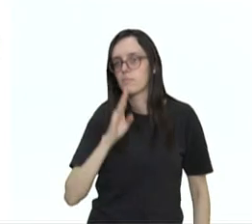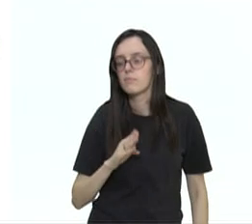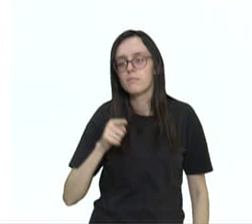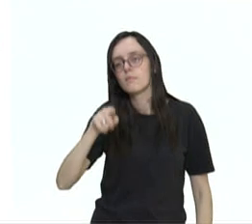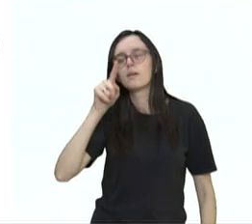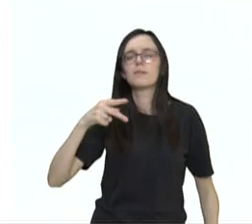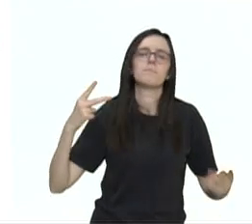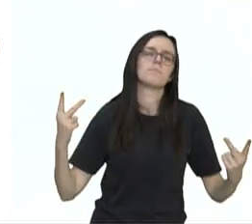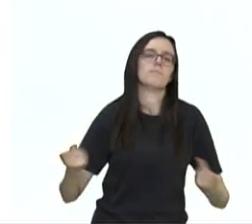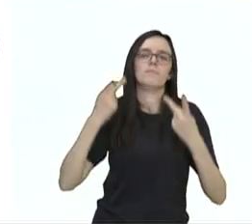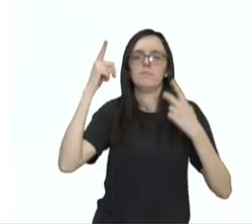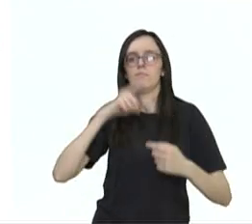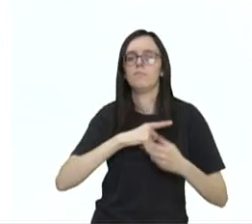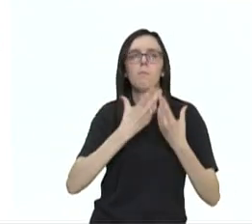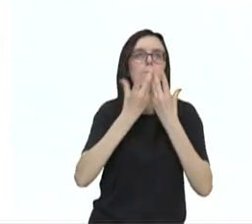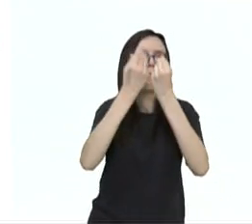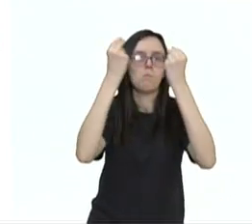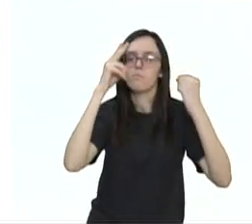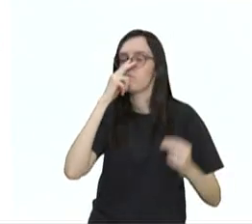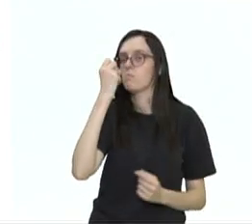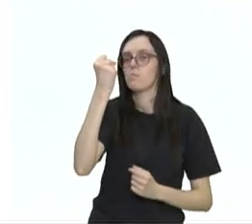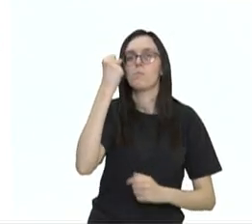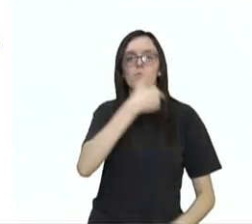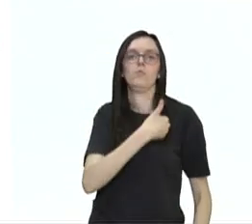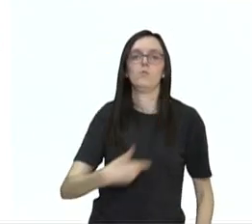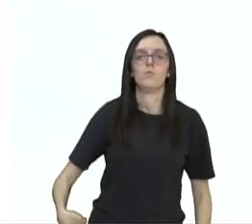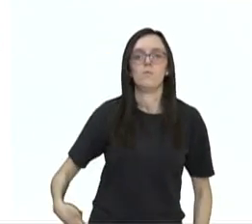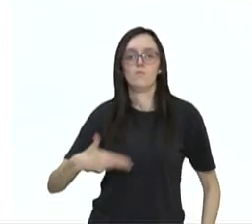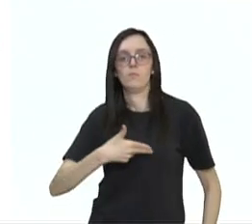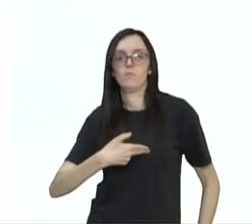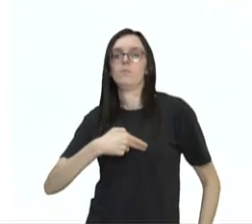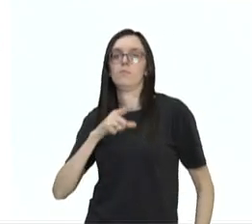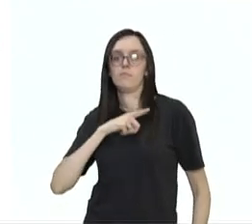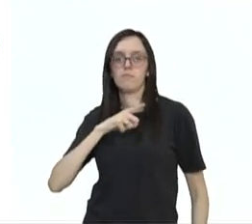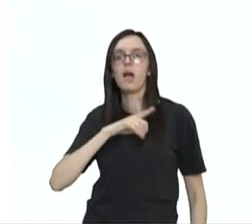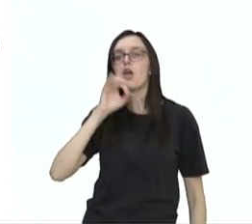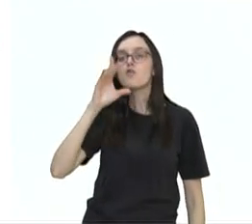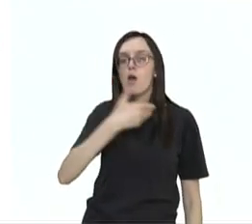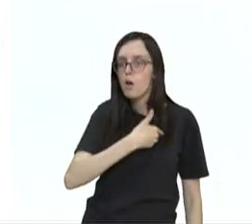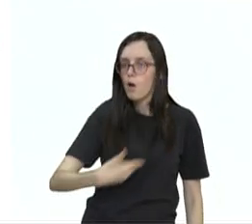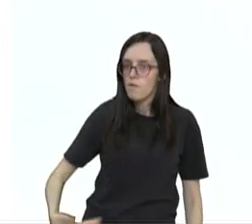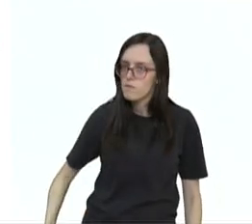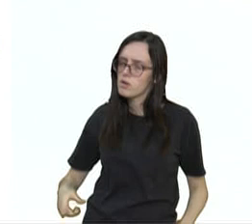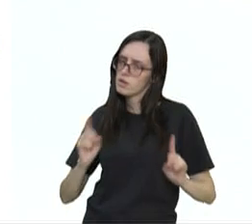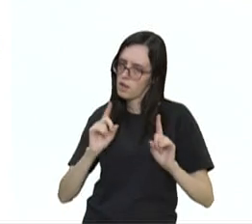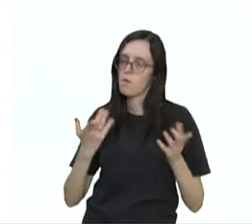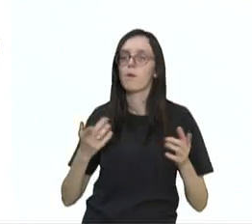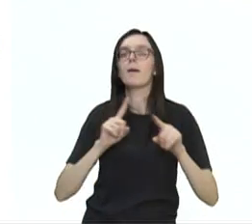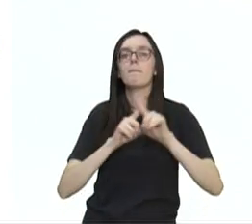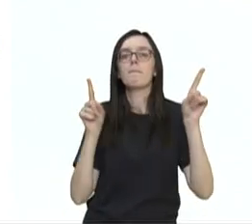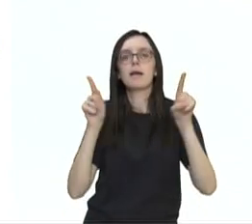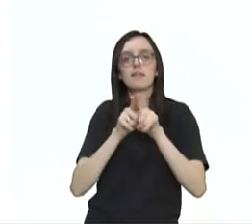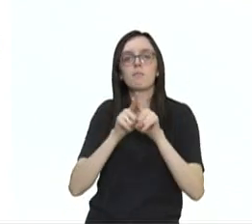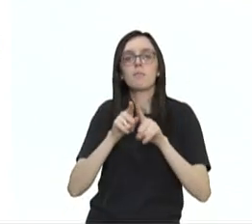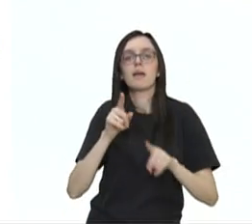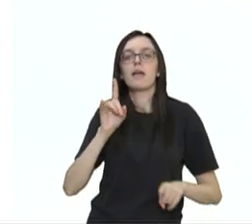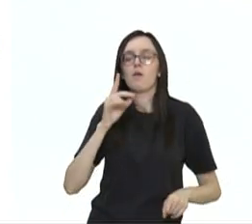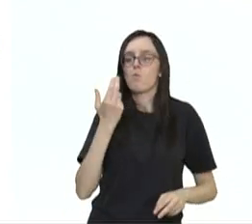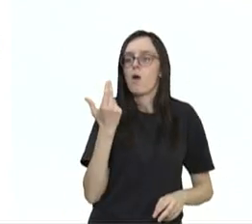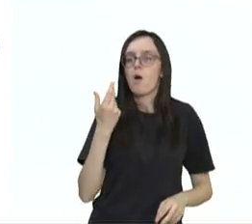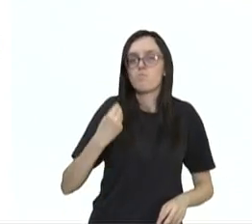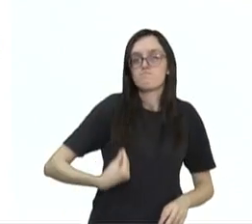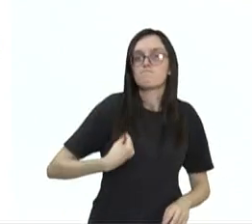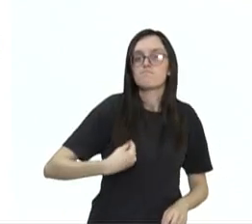foi valorizada, ganhou muita força no governo Getúlio Vargas, não só com o governo, como você viu, mas com a presença